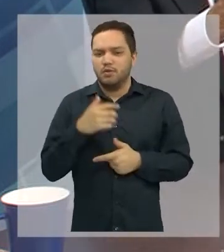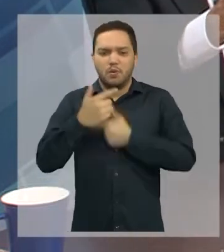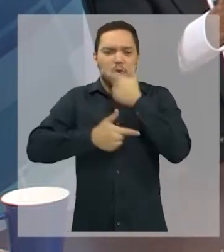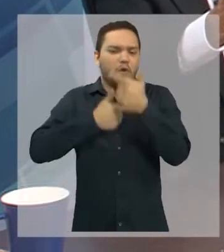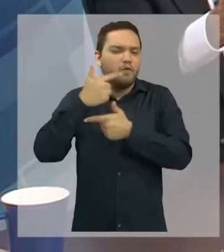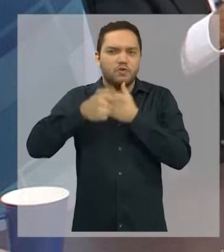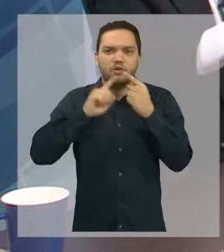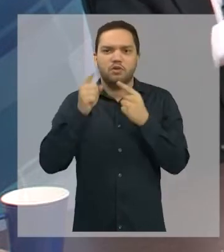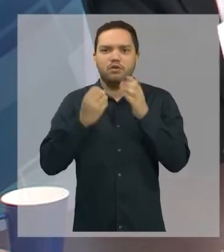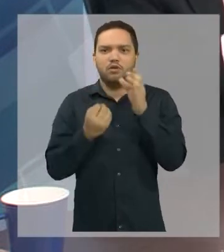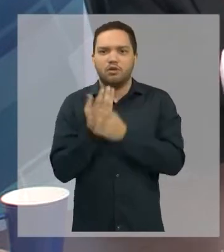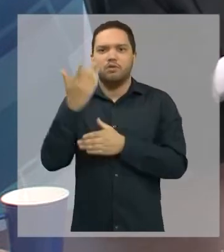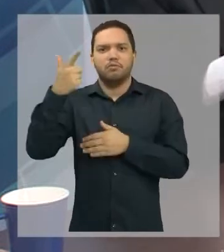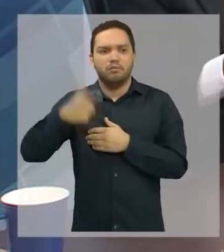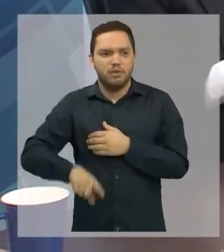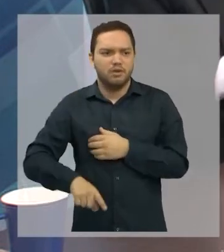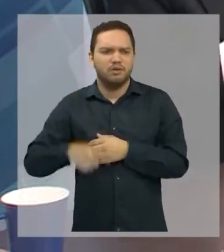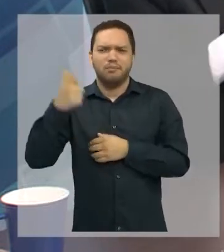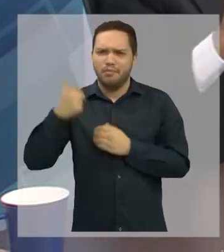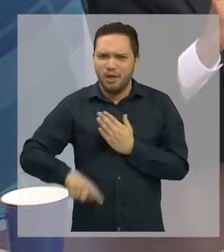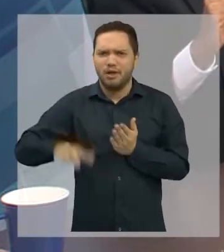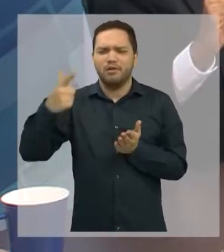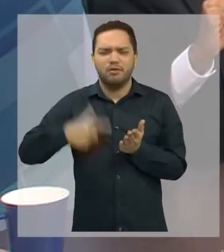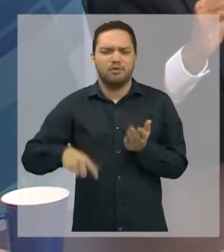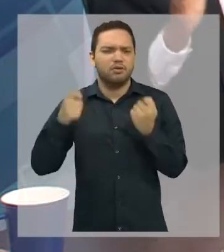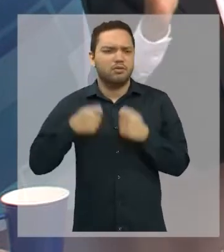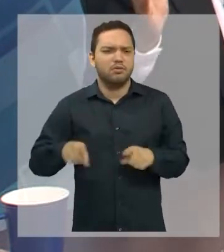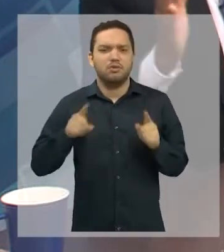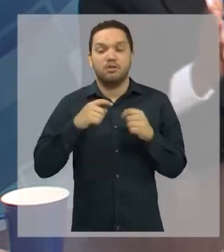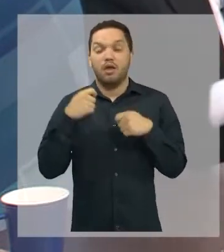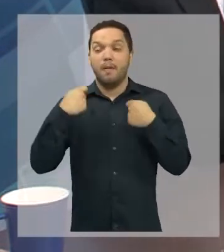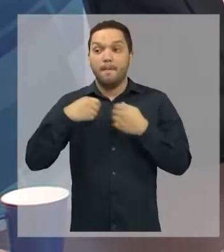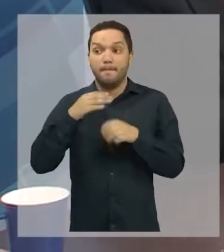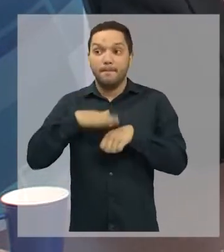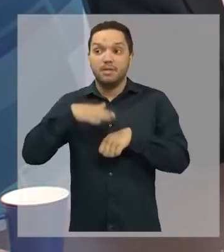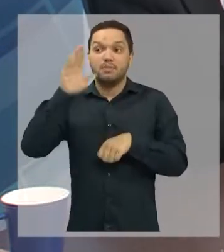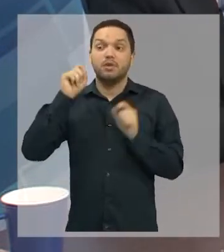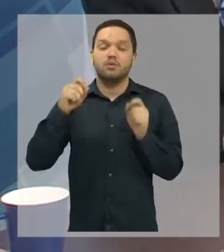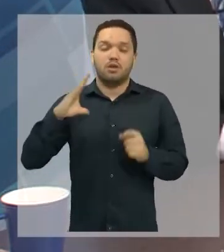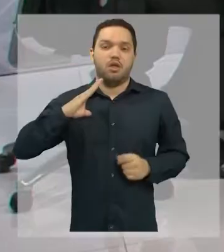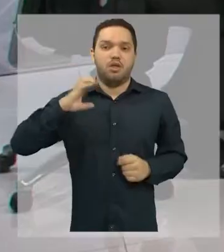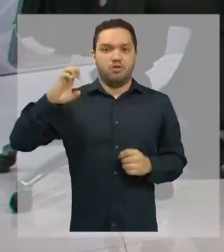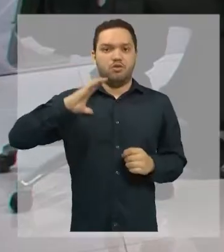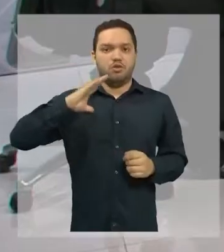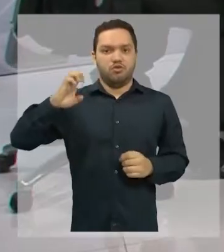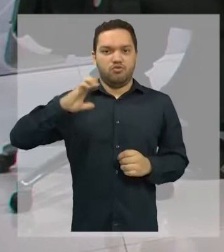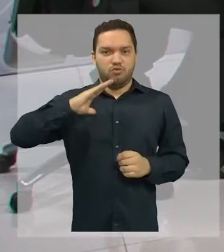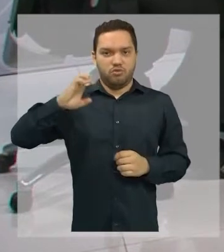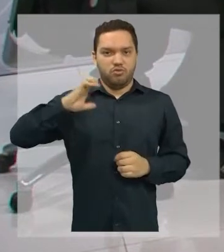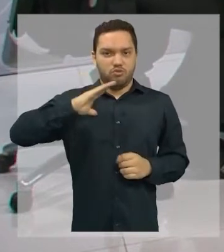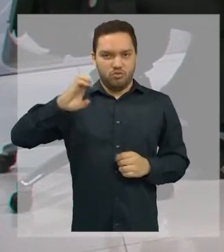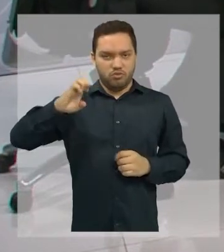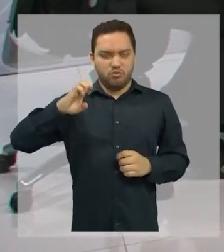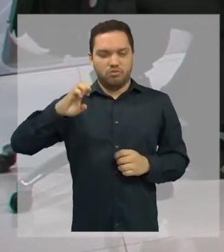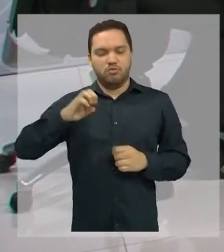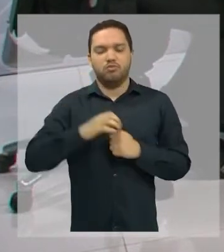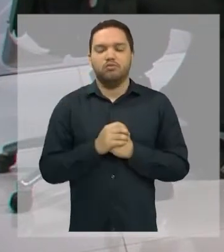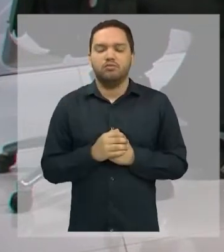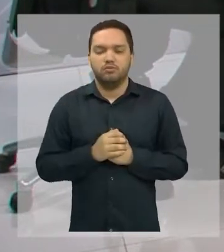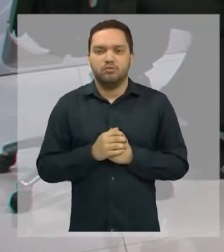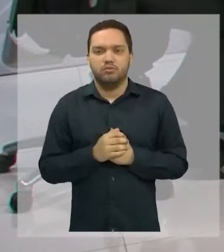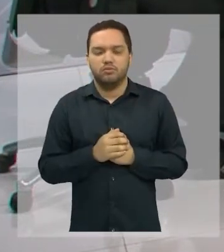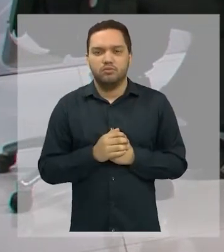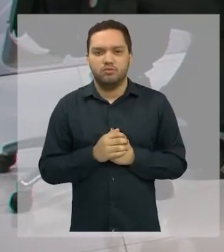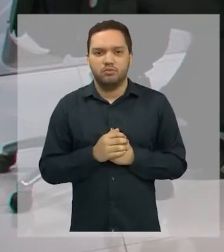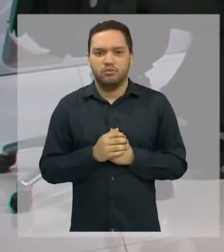mais um? Eu acho que já tem coisa demais. O que precisa é o mar de ética. Agora, algumas coisas podem ser feitas. Alguma coisa pode ser